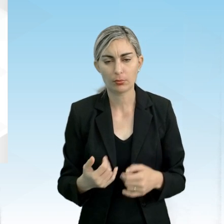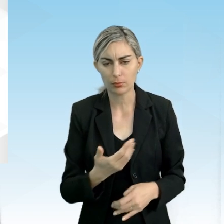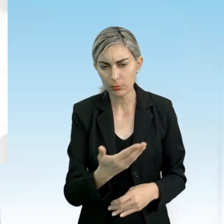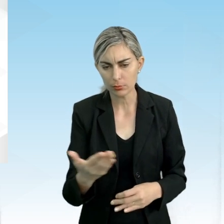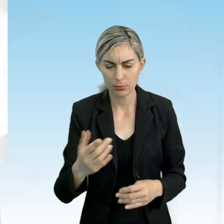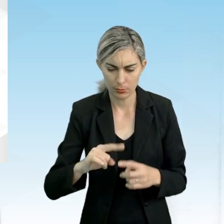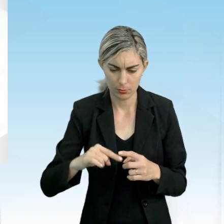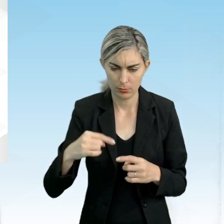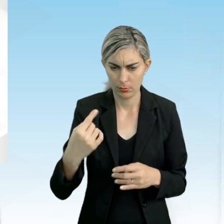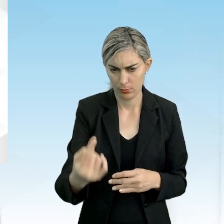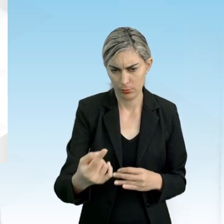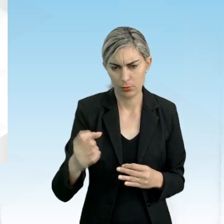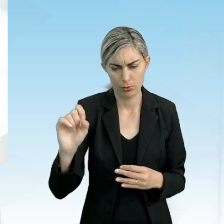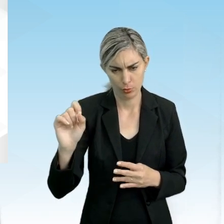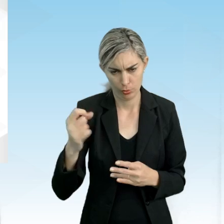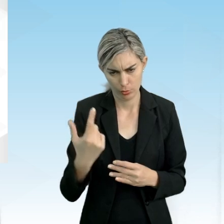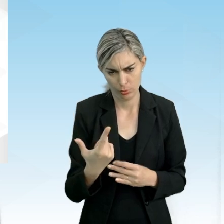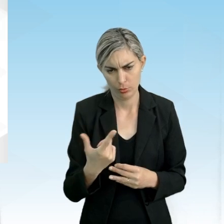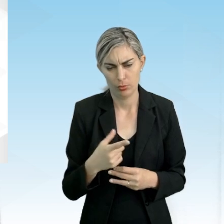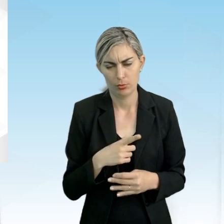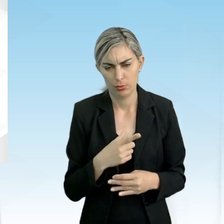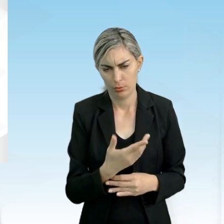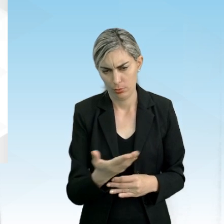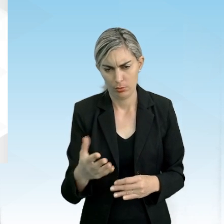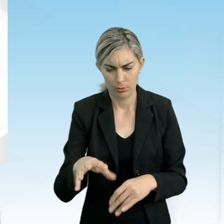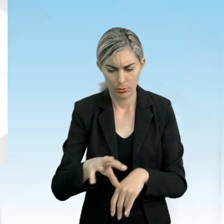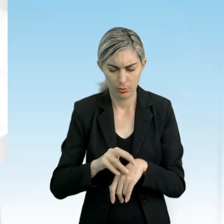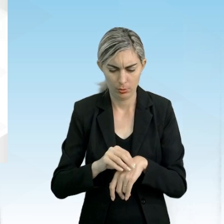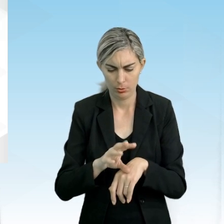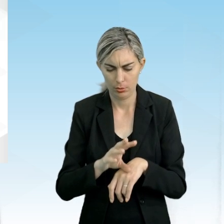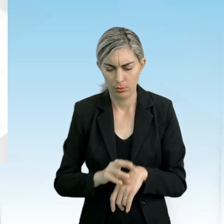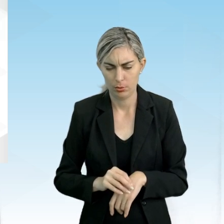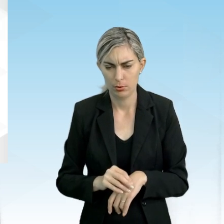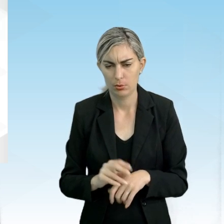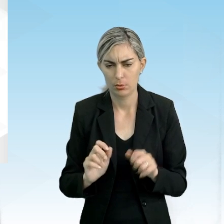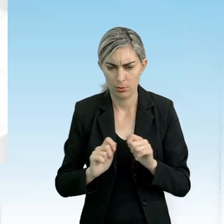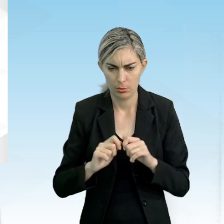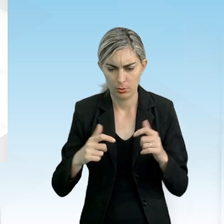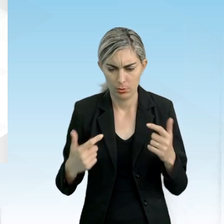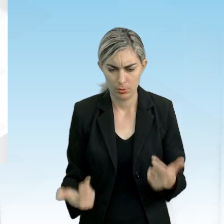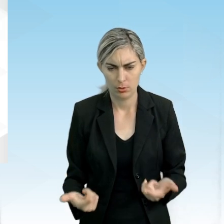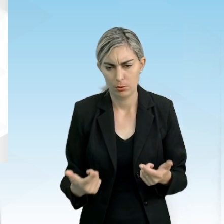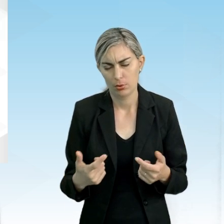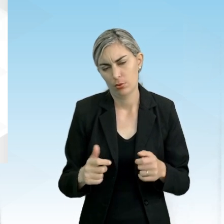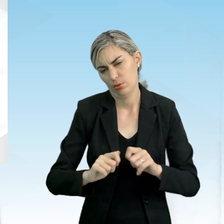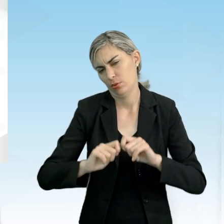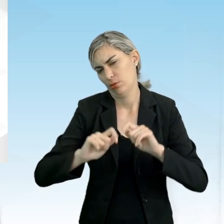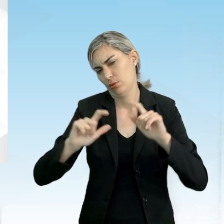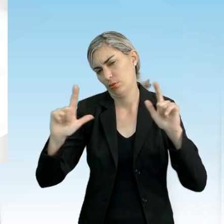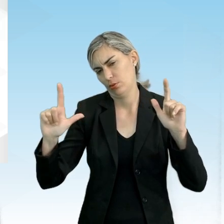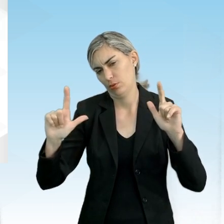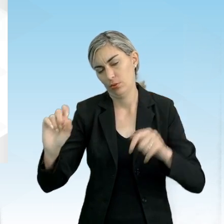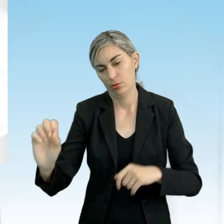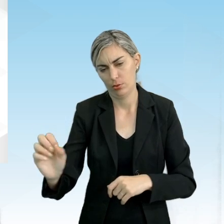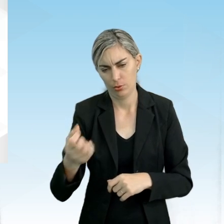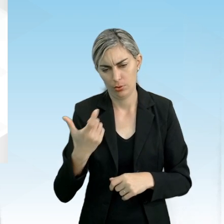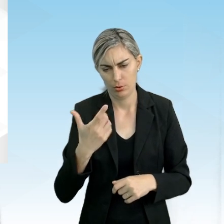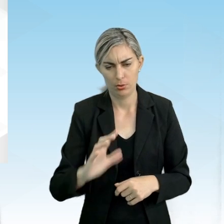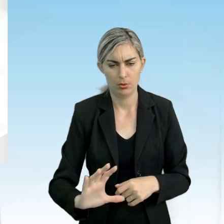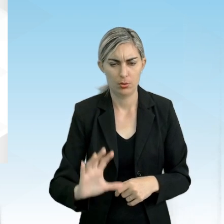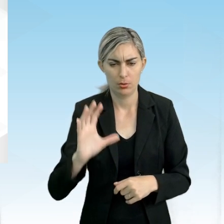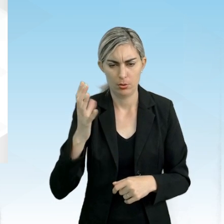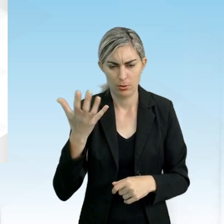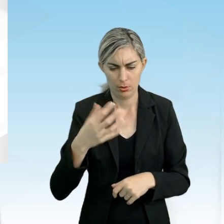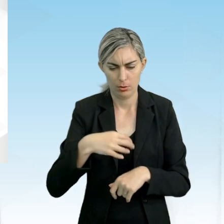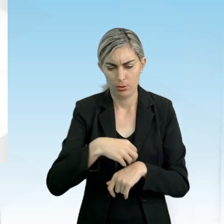após ali a luz do sol ela se captada é claro por painéis Solares ocorre